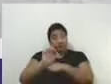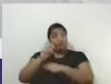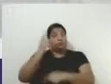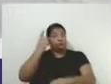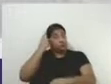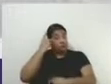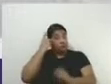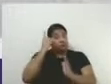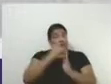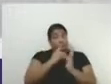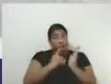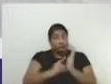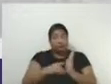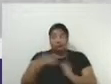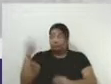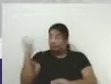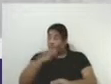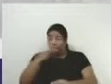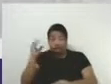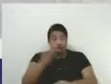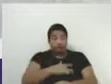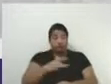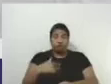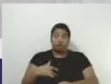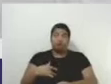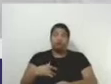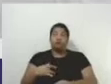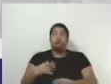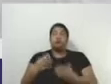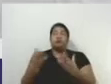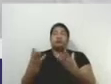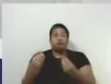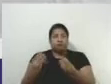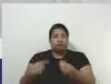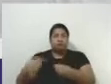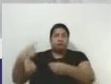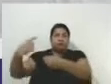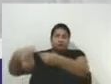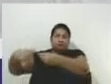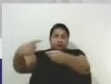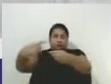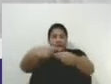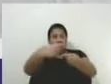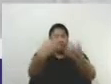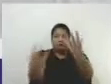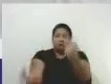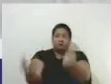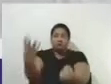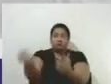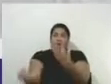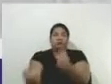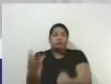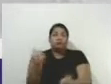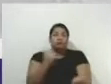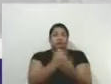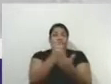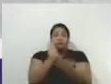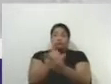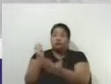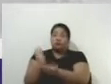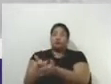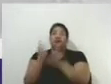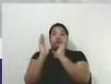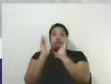emergência à saúde, muitas cidades já estão buscando esse produto e com resultados expressivos.